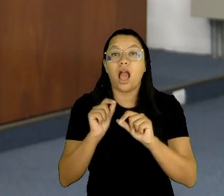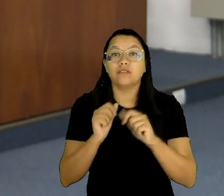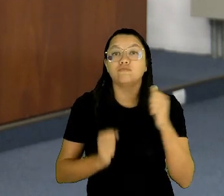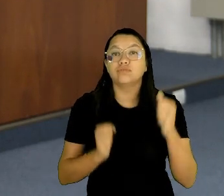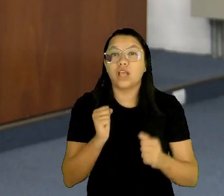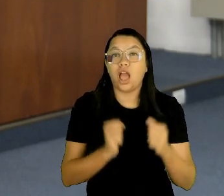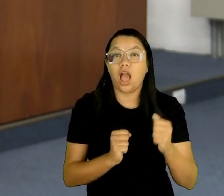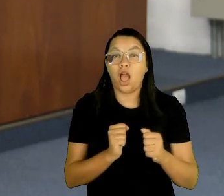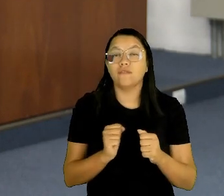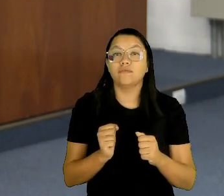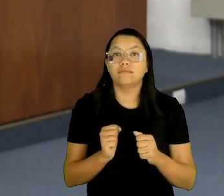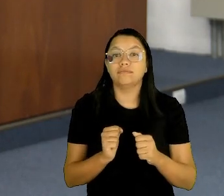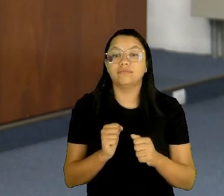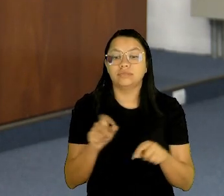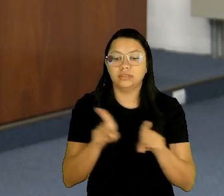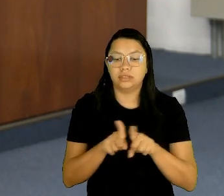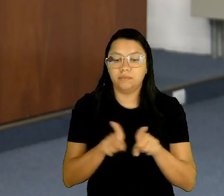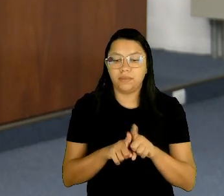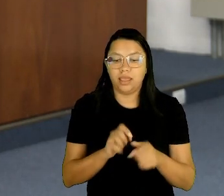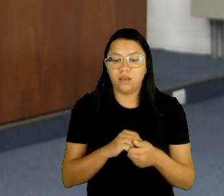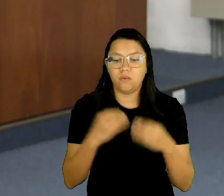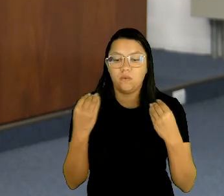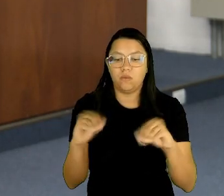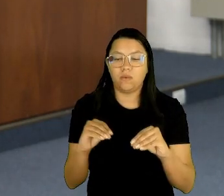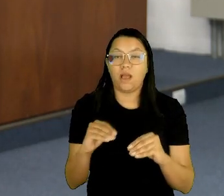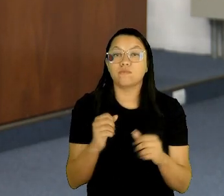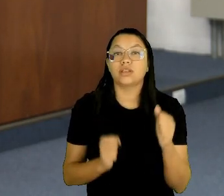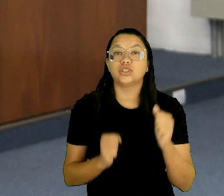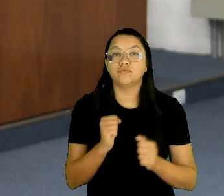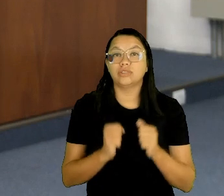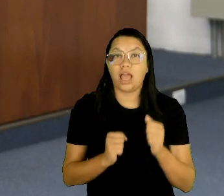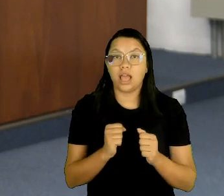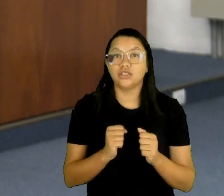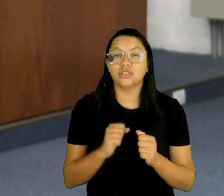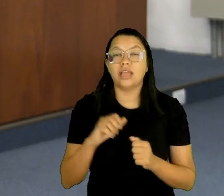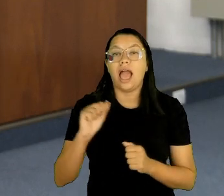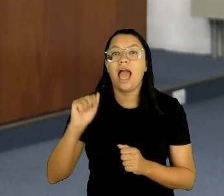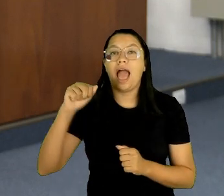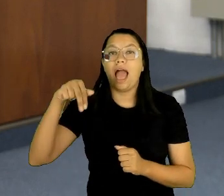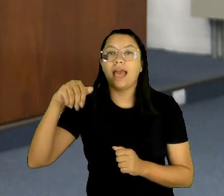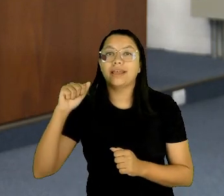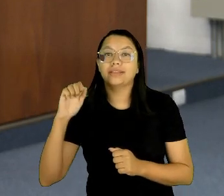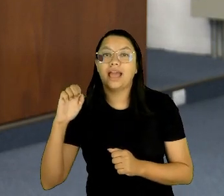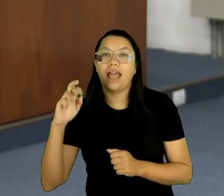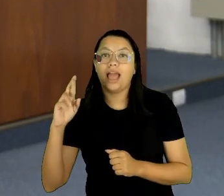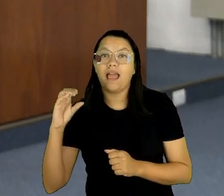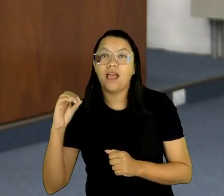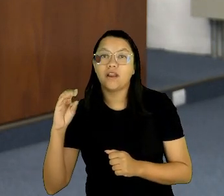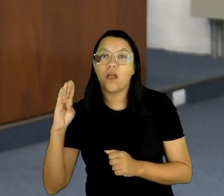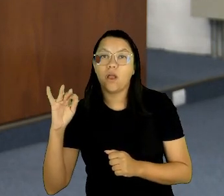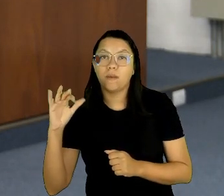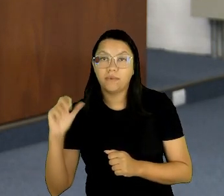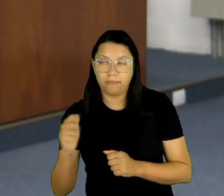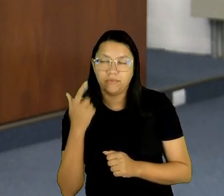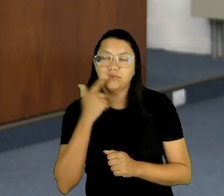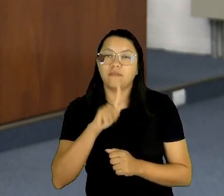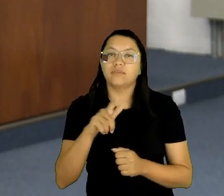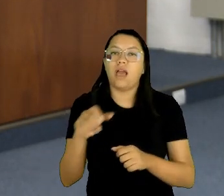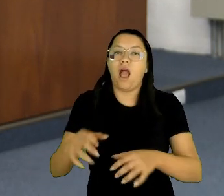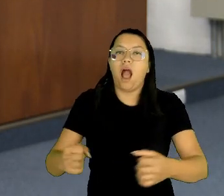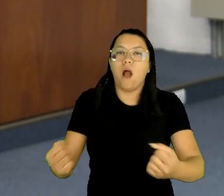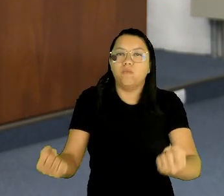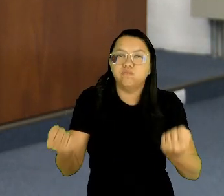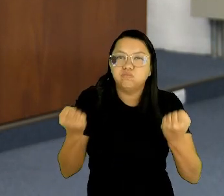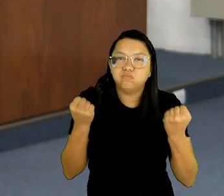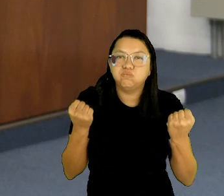atividade física aeróbica, é importante colocar uma atividade física anaeróbica como resistida. A gente consegue fazer